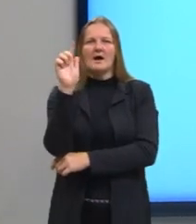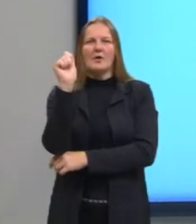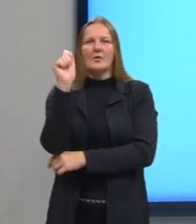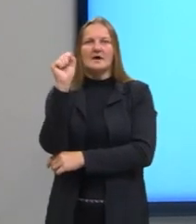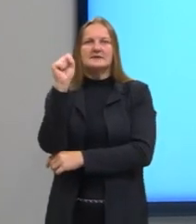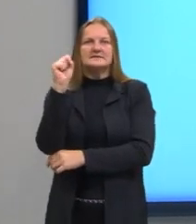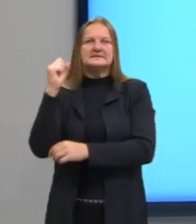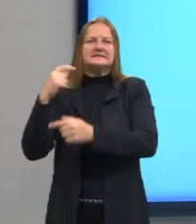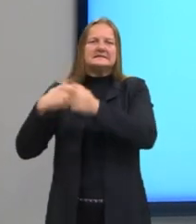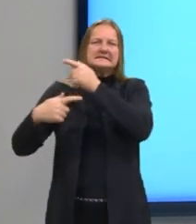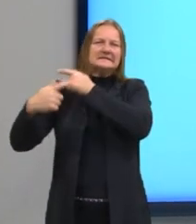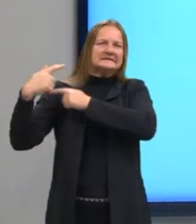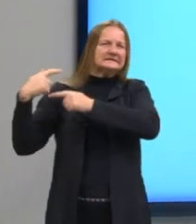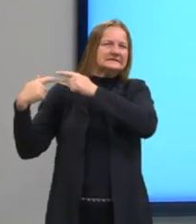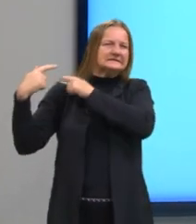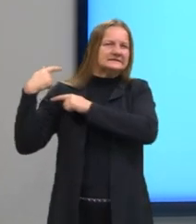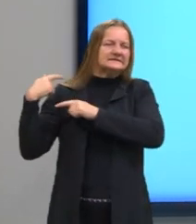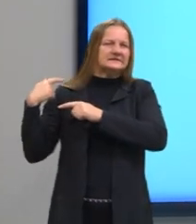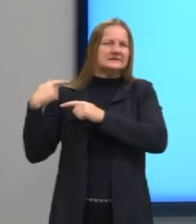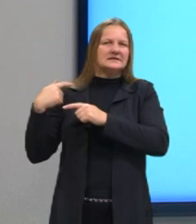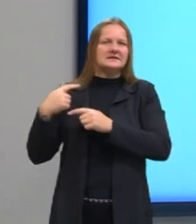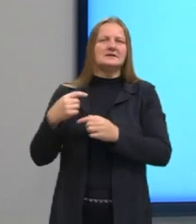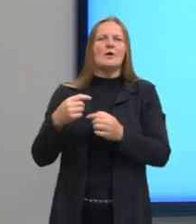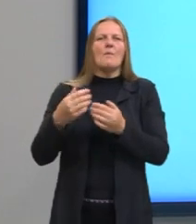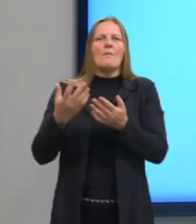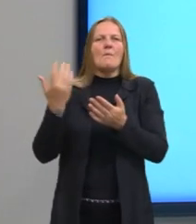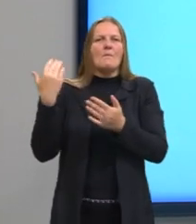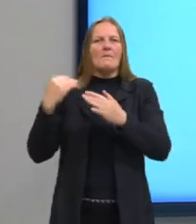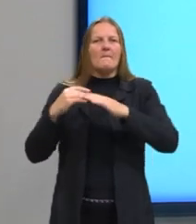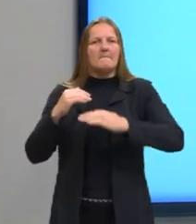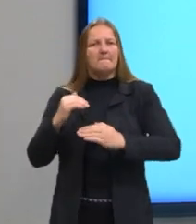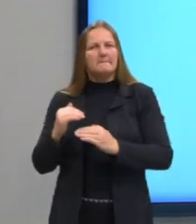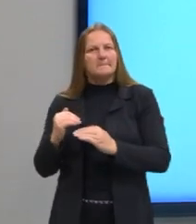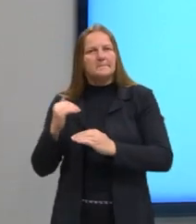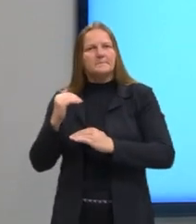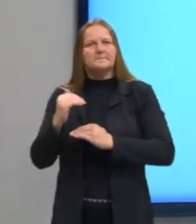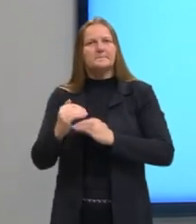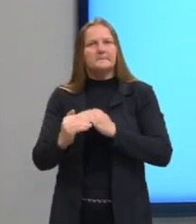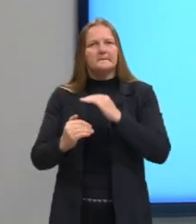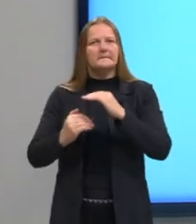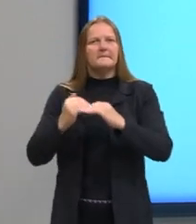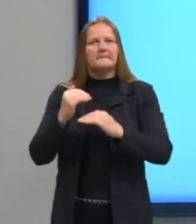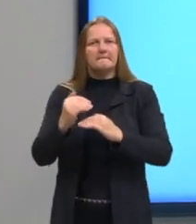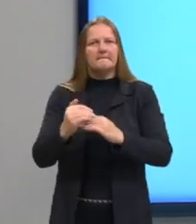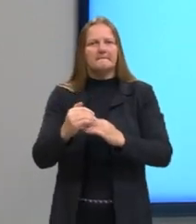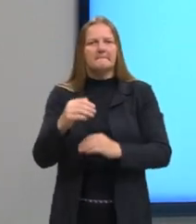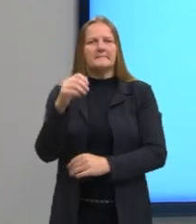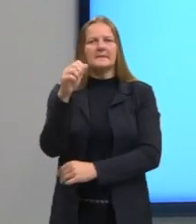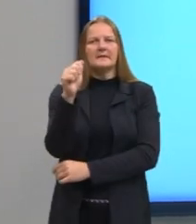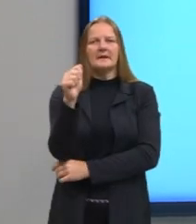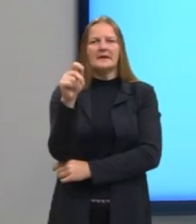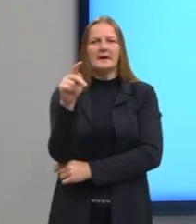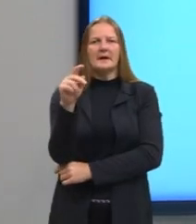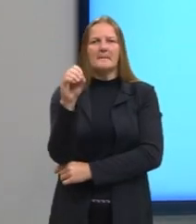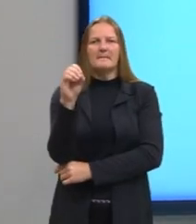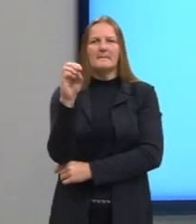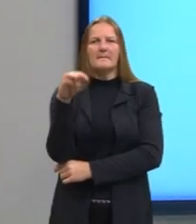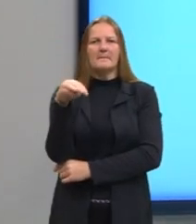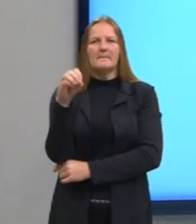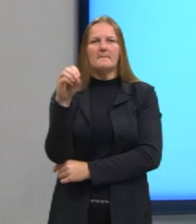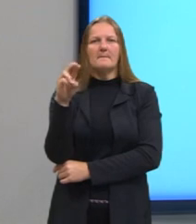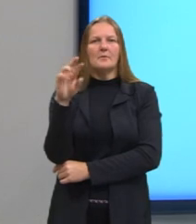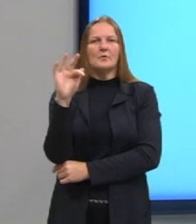descendência então da alga Verde ancestral depois da alga Verde aqui ó Surgiu uma apomorfia né